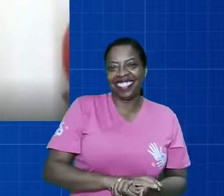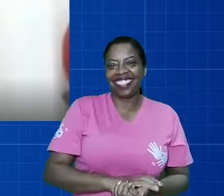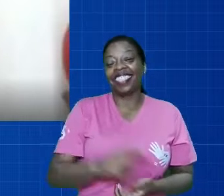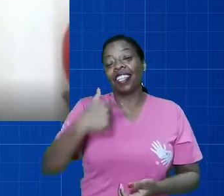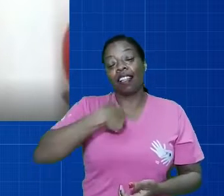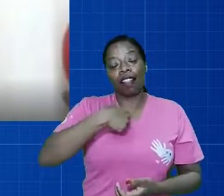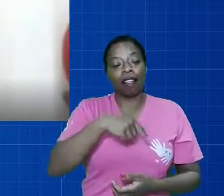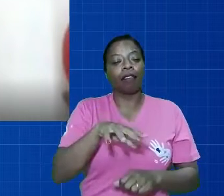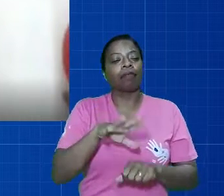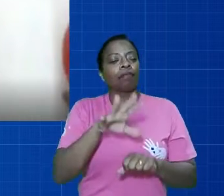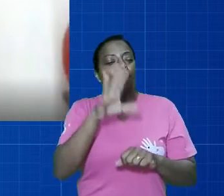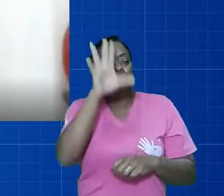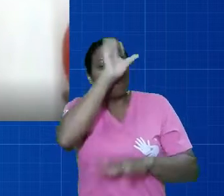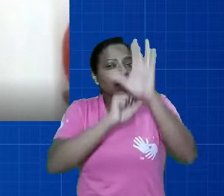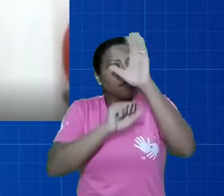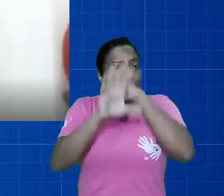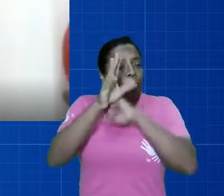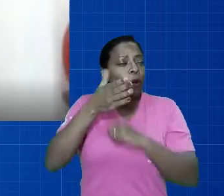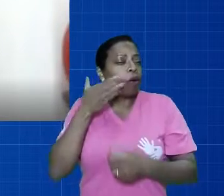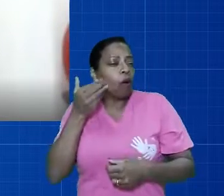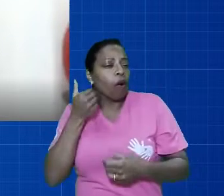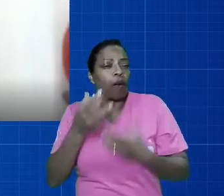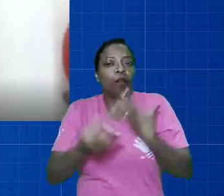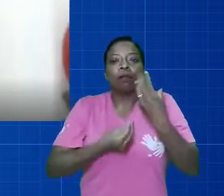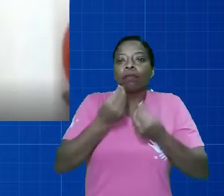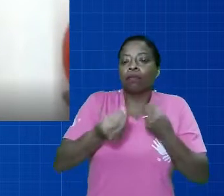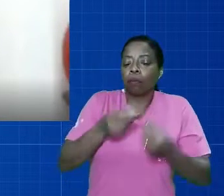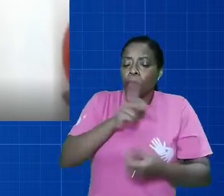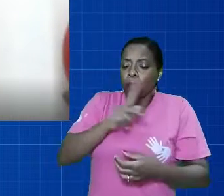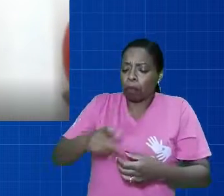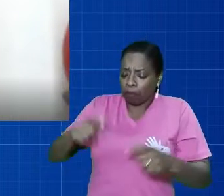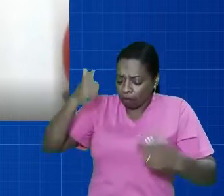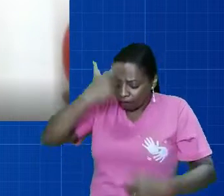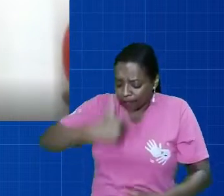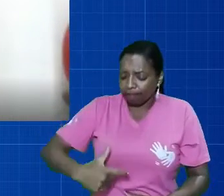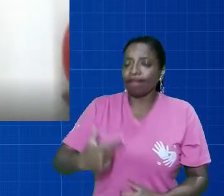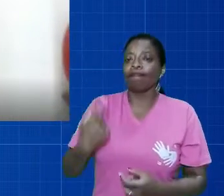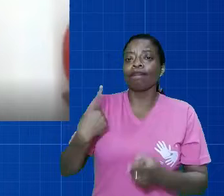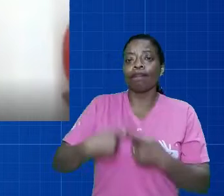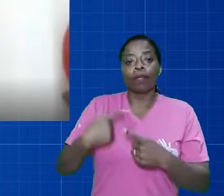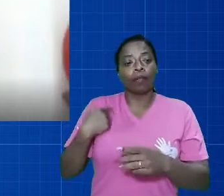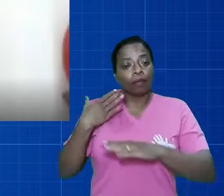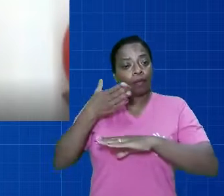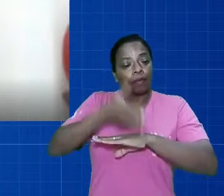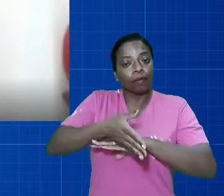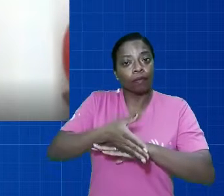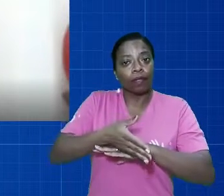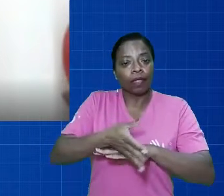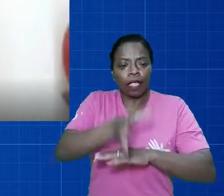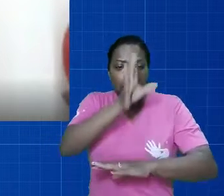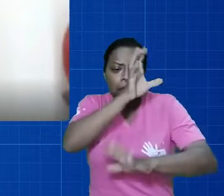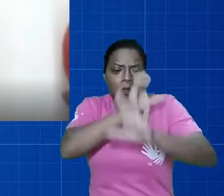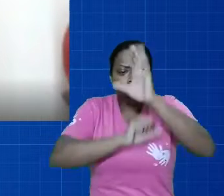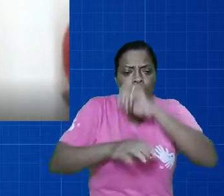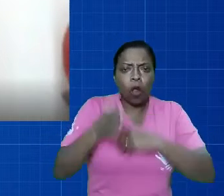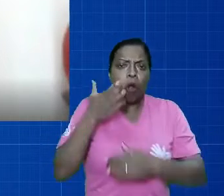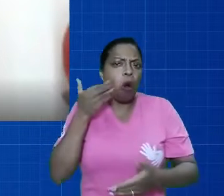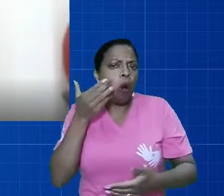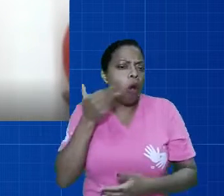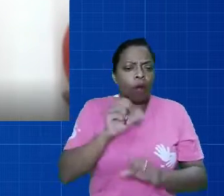e aprendi muito como ser professor por ter passado nesse espaço, né? Ali foi um espaço, foi um